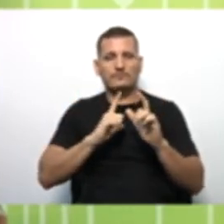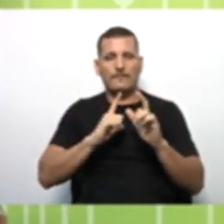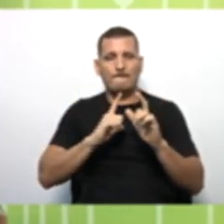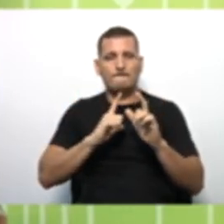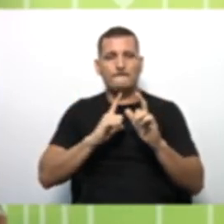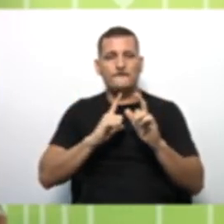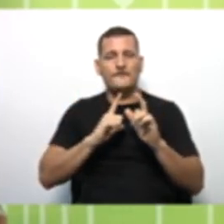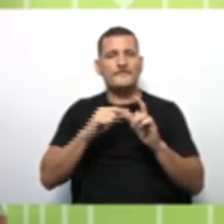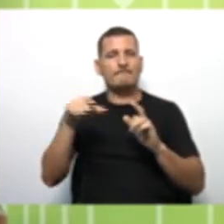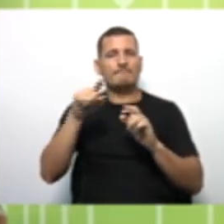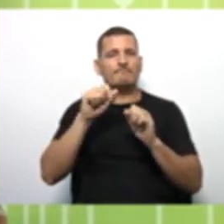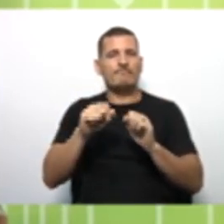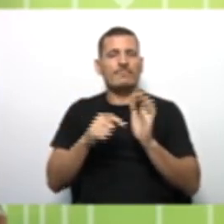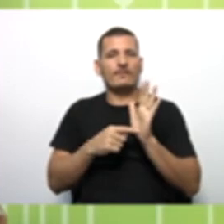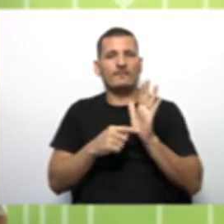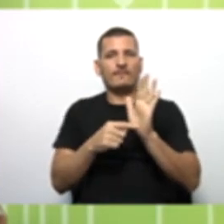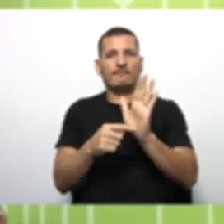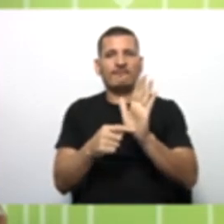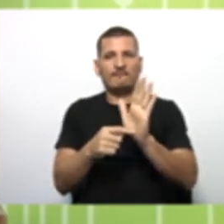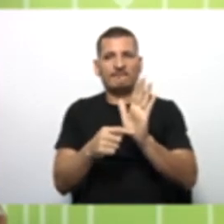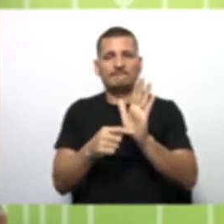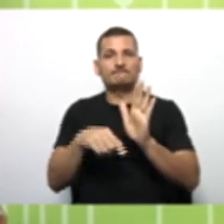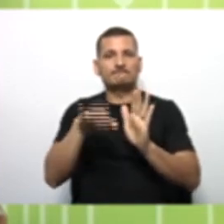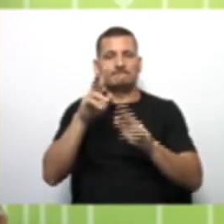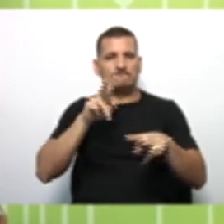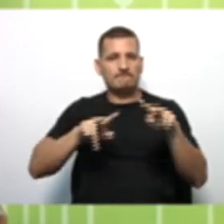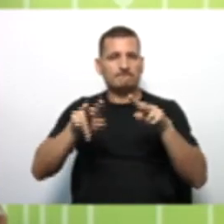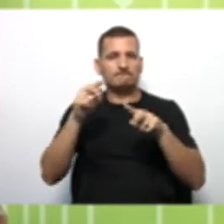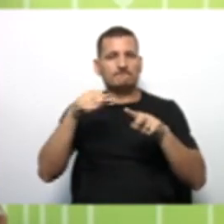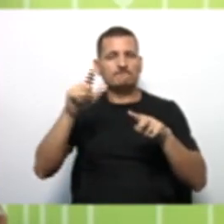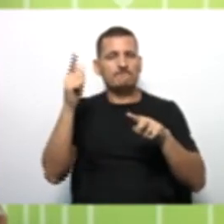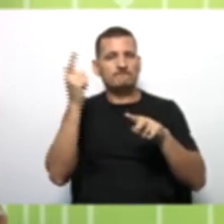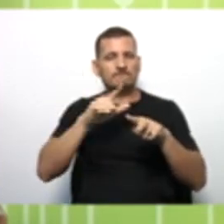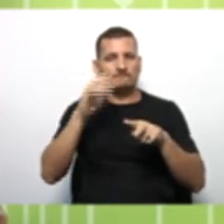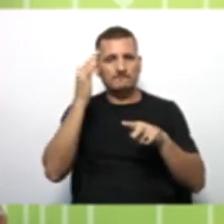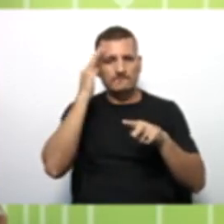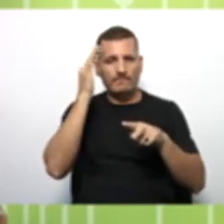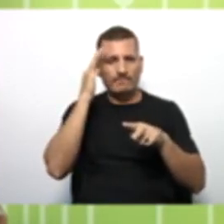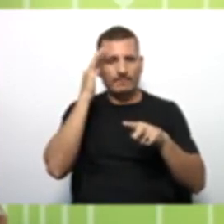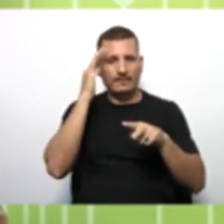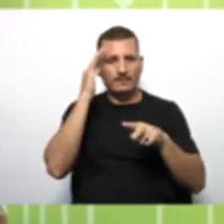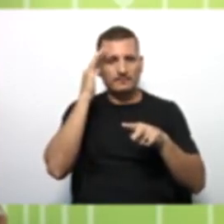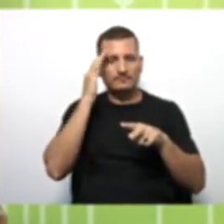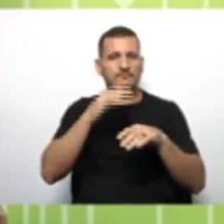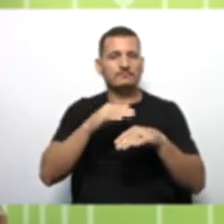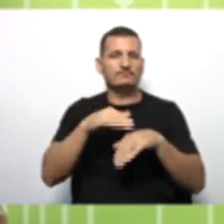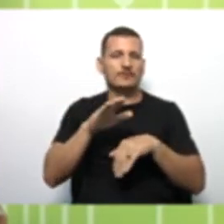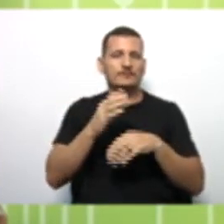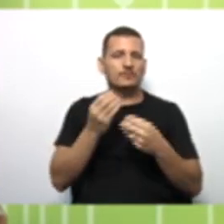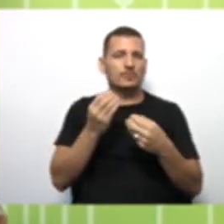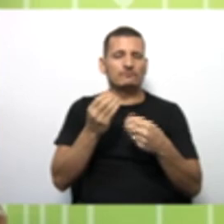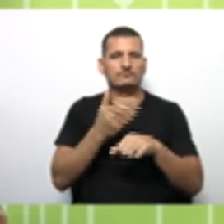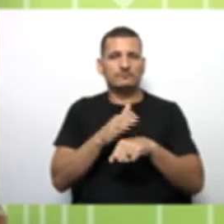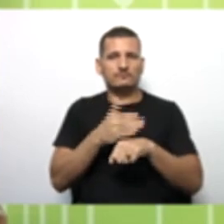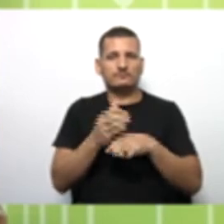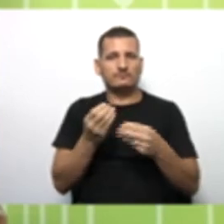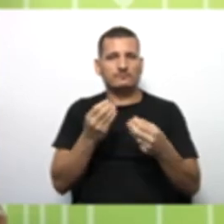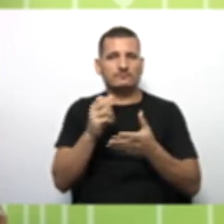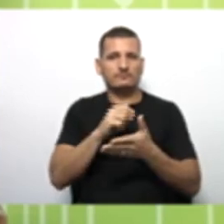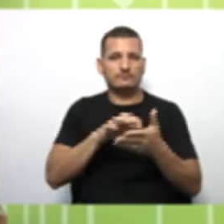curso e o pessoal, vocês na verdade, né? Vocês estão aqui finalizando, essa é a última disciplina, o último módulo,